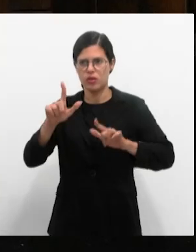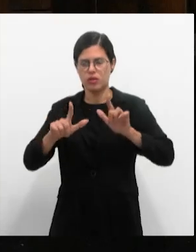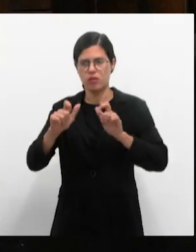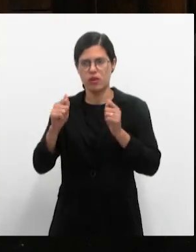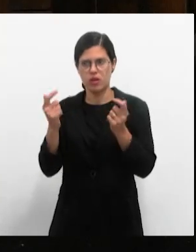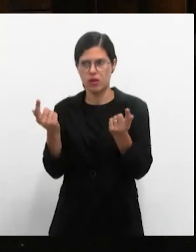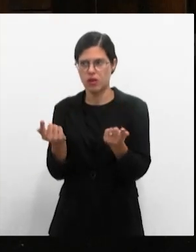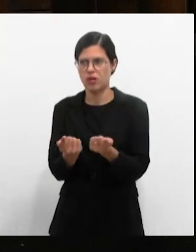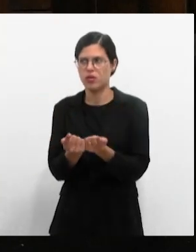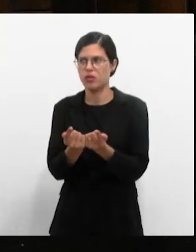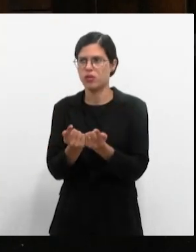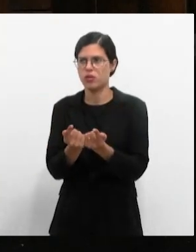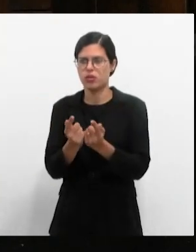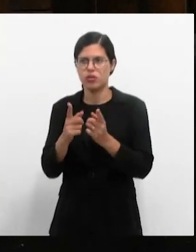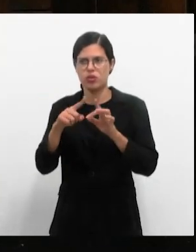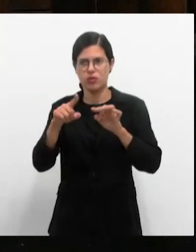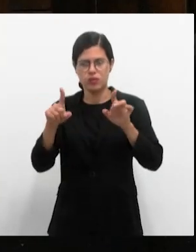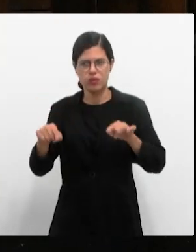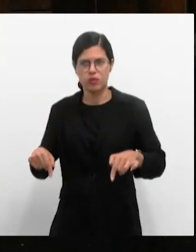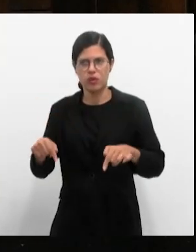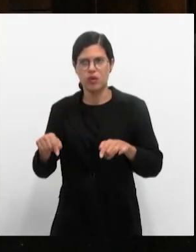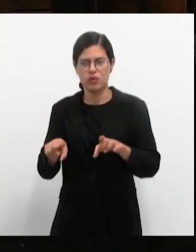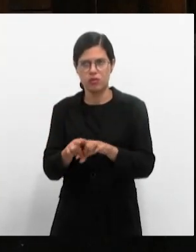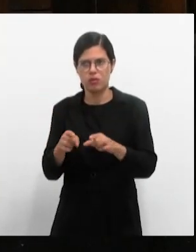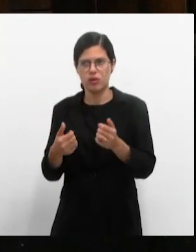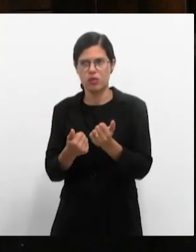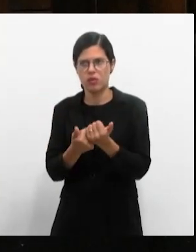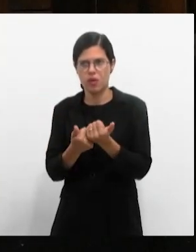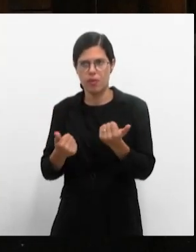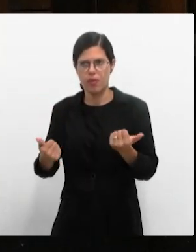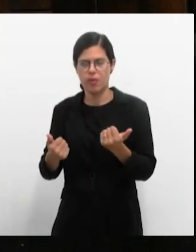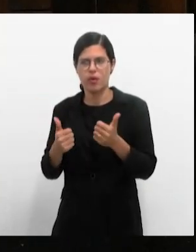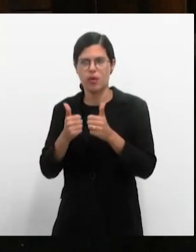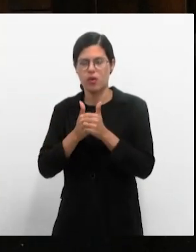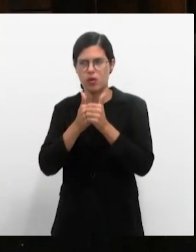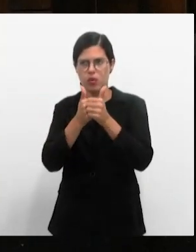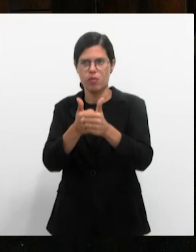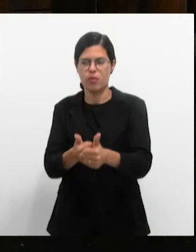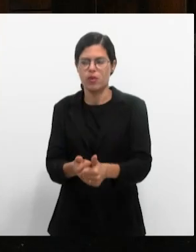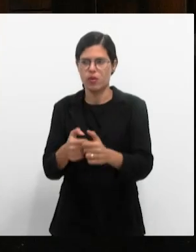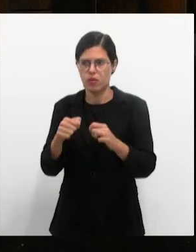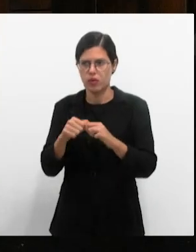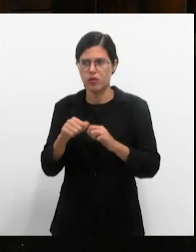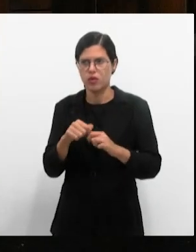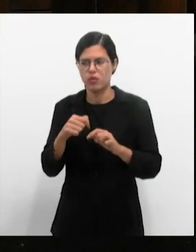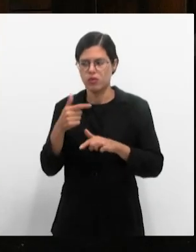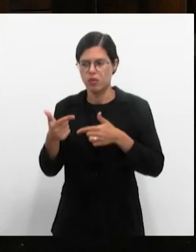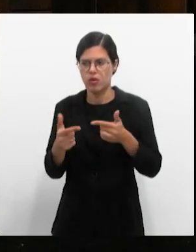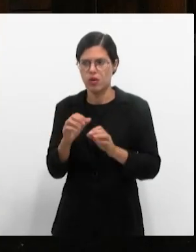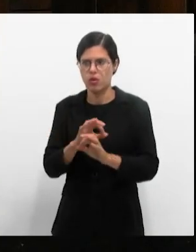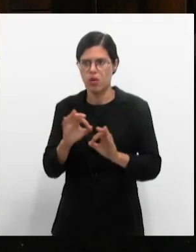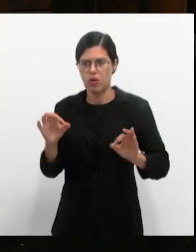Alerj, funcionários da assistência que aqui acompanham e fazem um excelente trabalho aqui nessa casa,